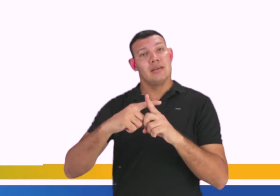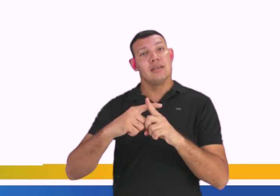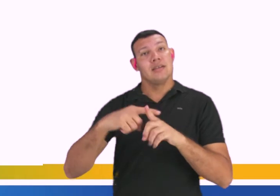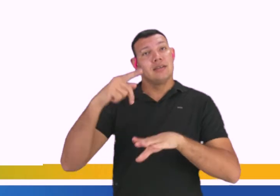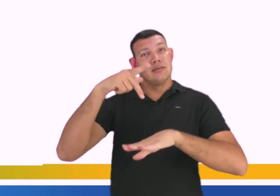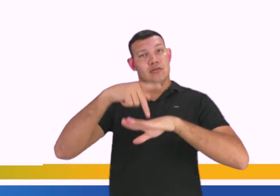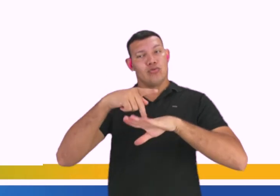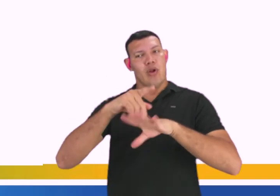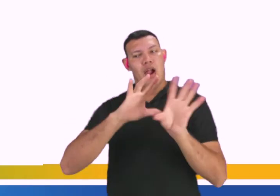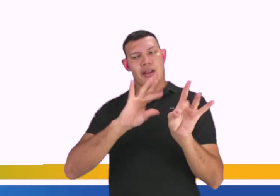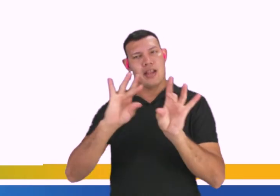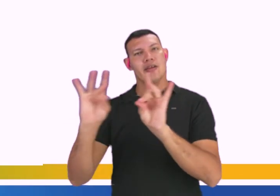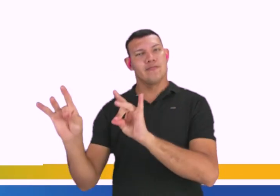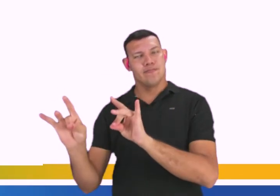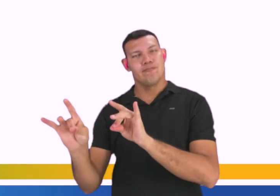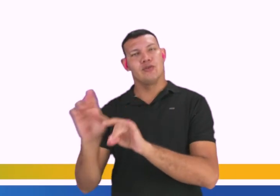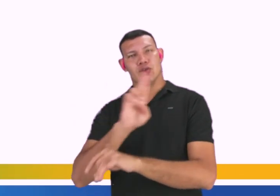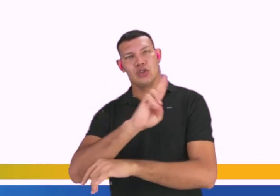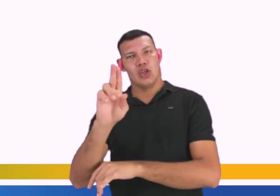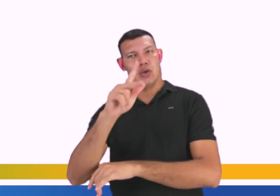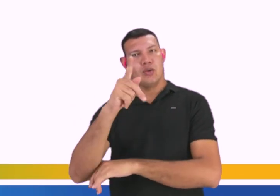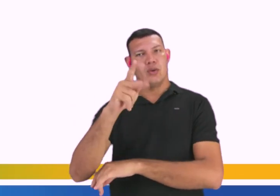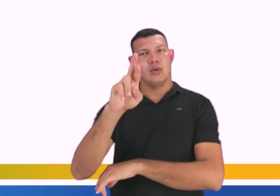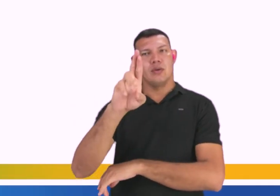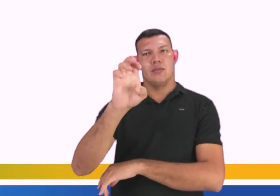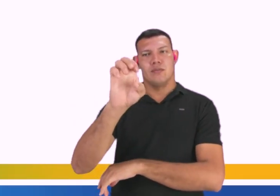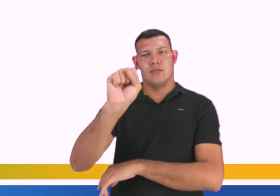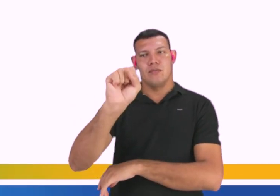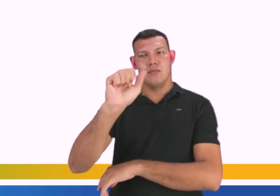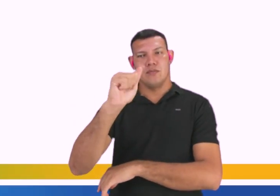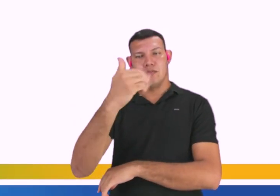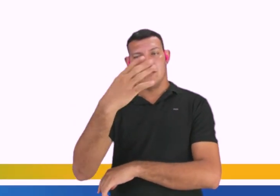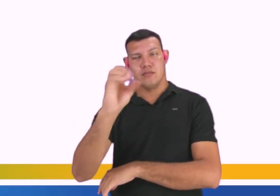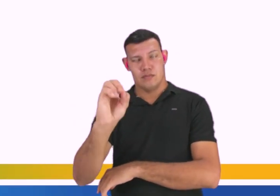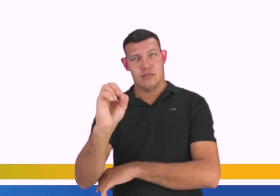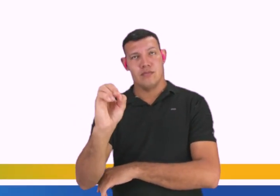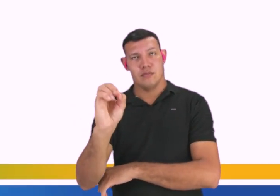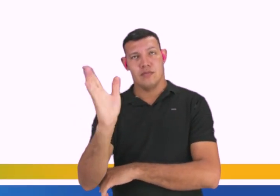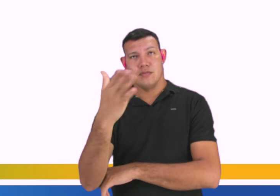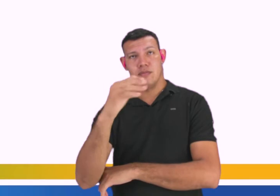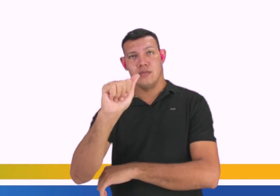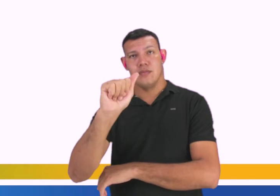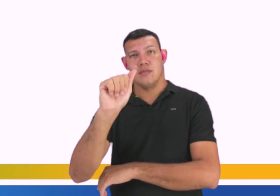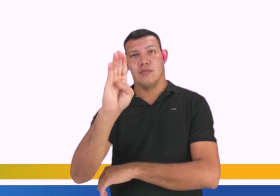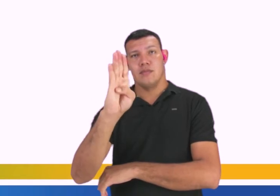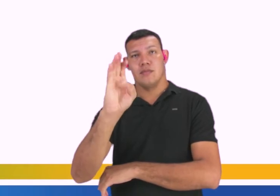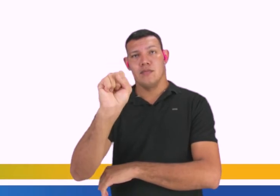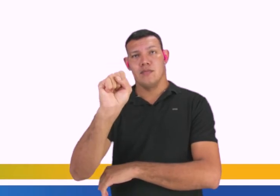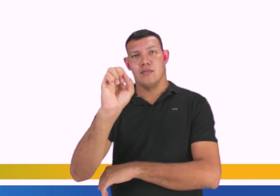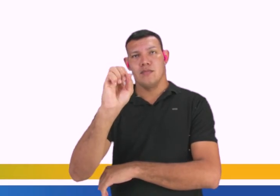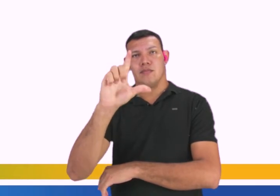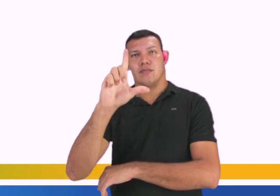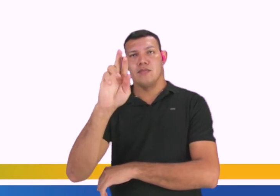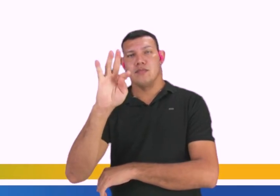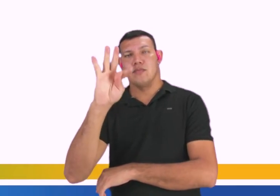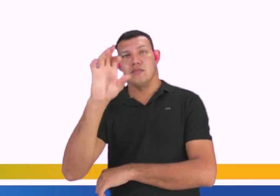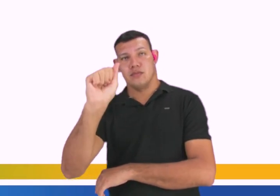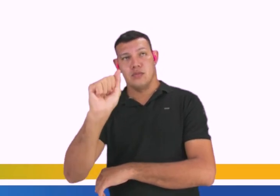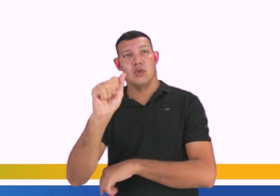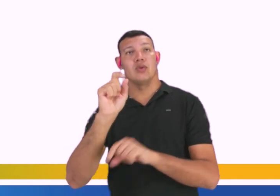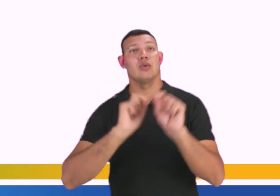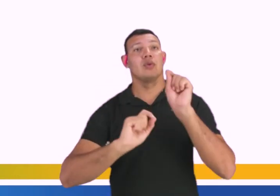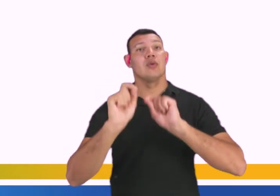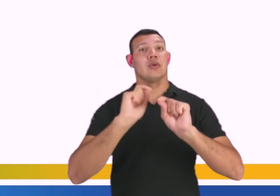de pressão absoluta. E ainda tem, por exemplo, a própria pressão arterial, que vai tratar